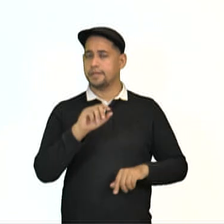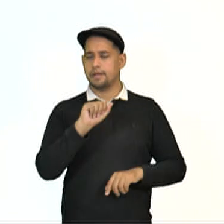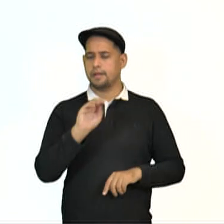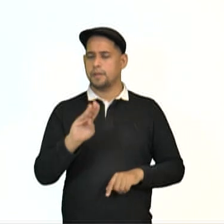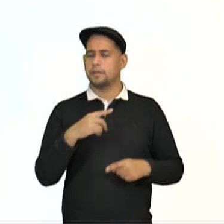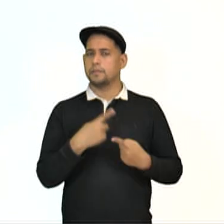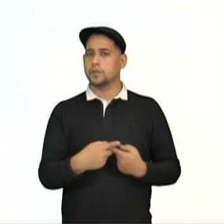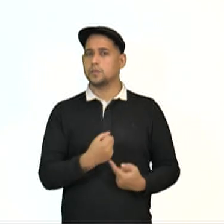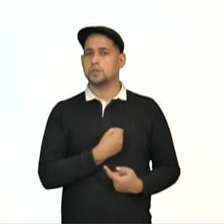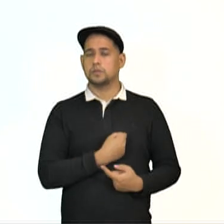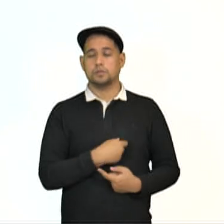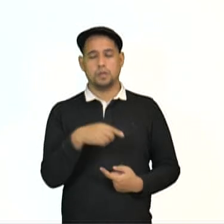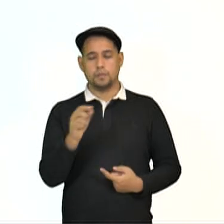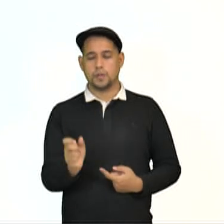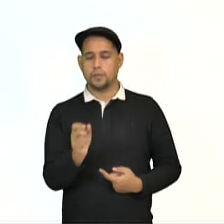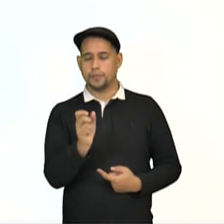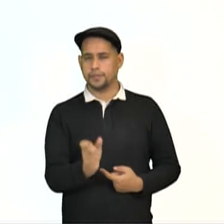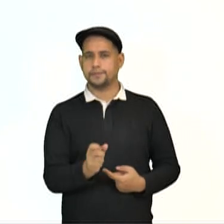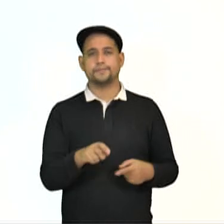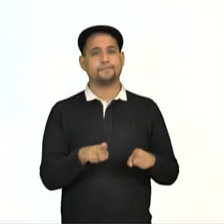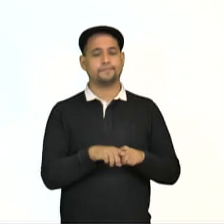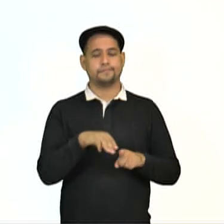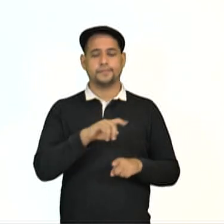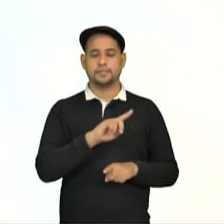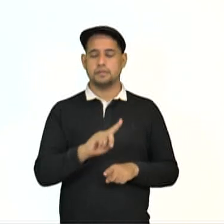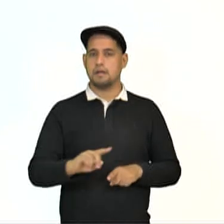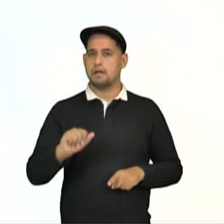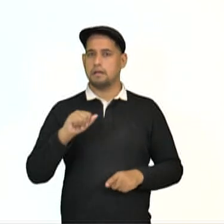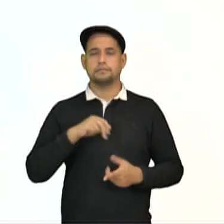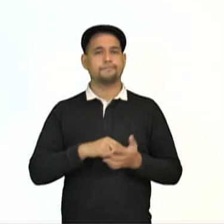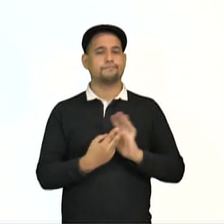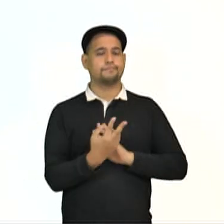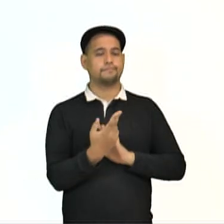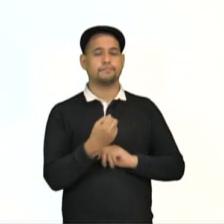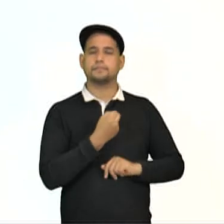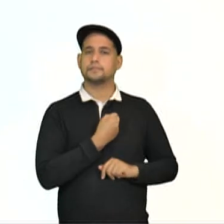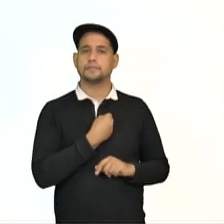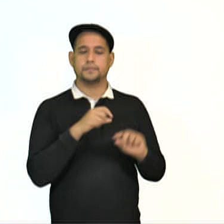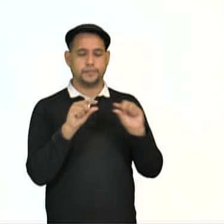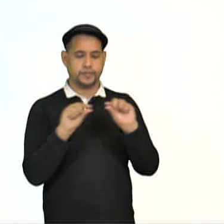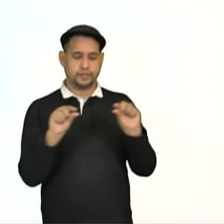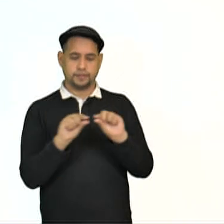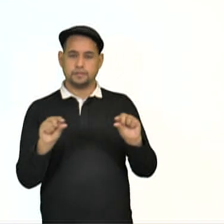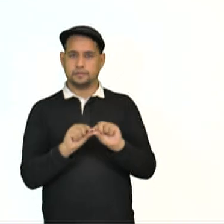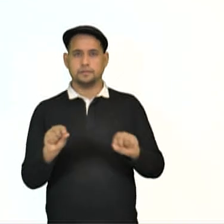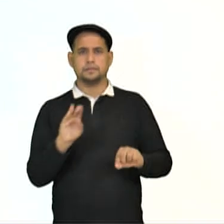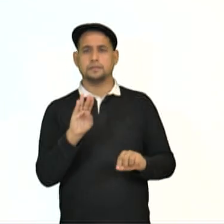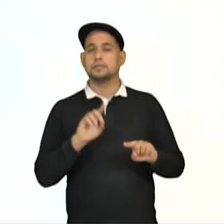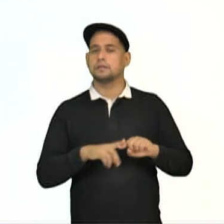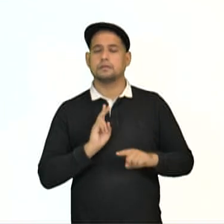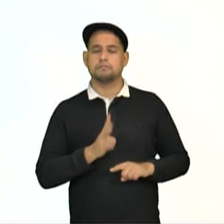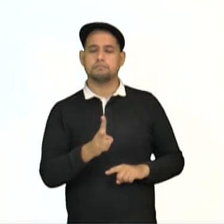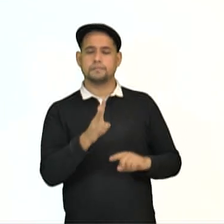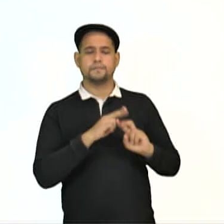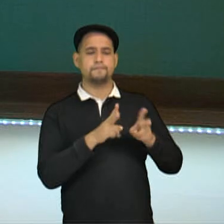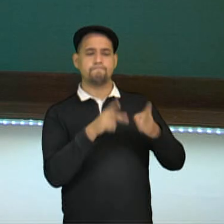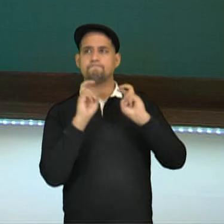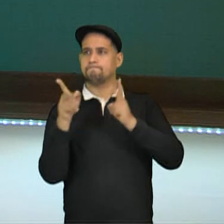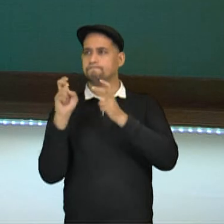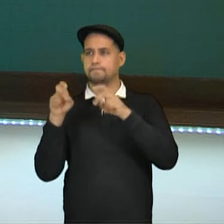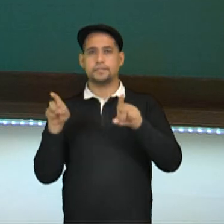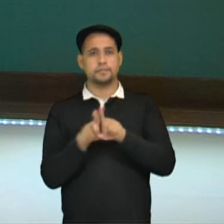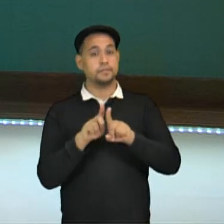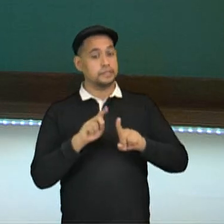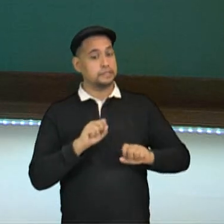pois o número de colunas da matriz A é igual ao número de linhas da matriz B. Sempre a gente tem que verificar